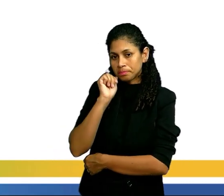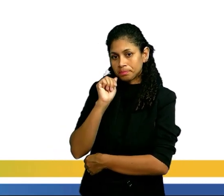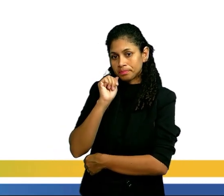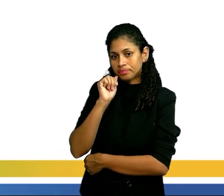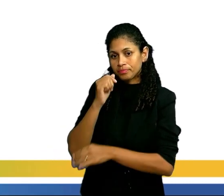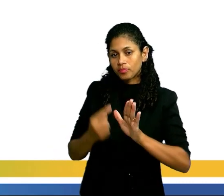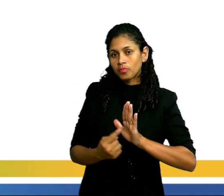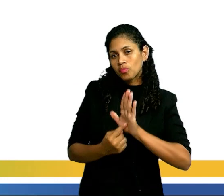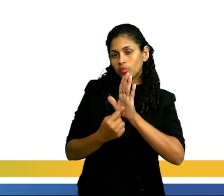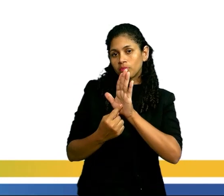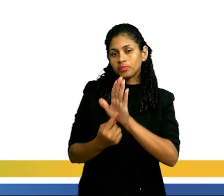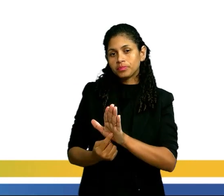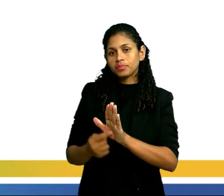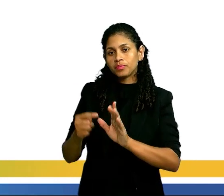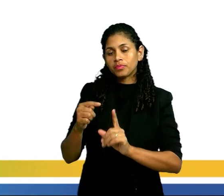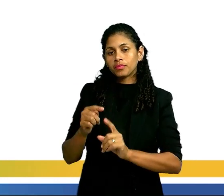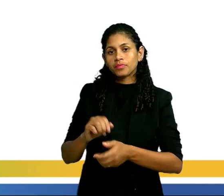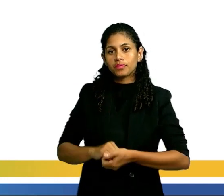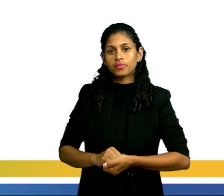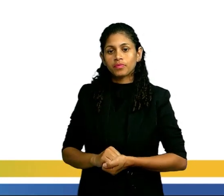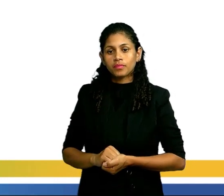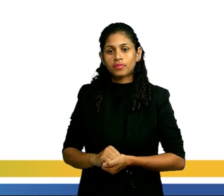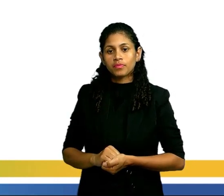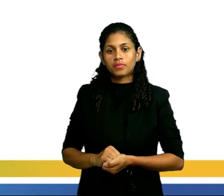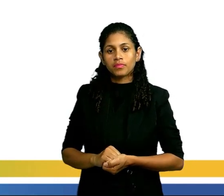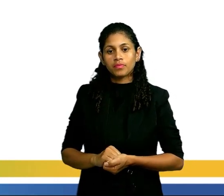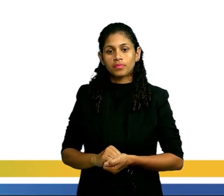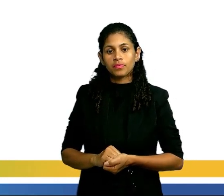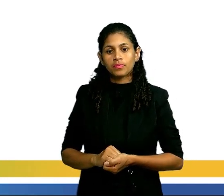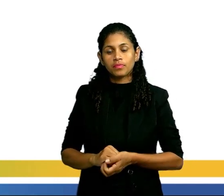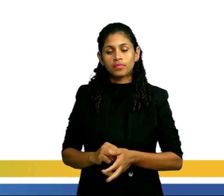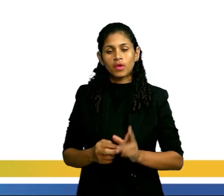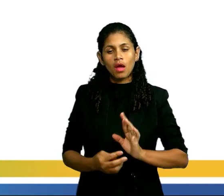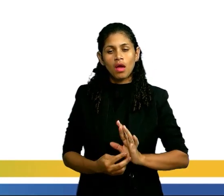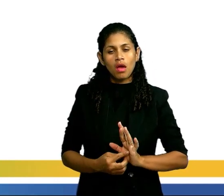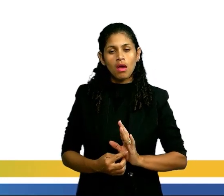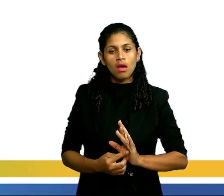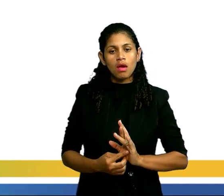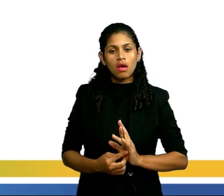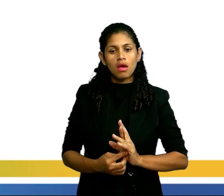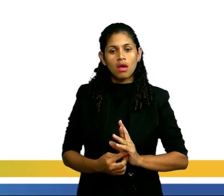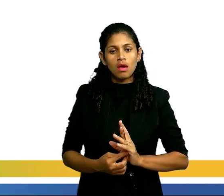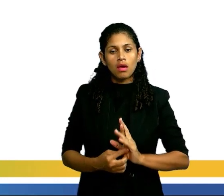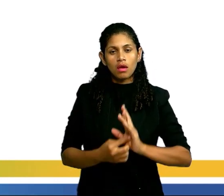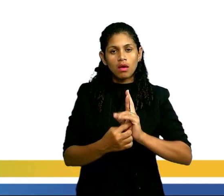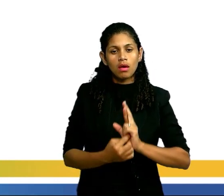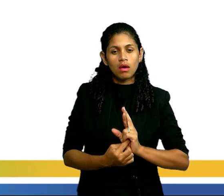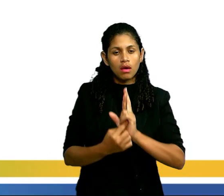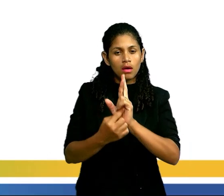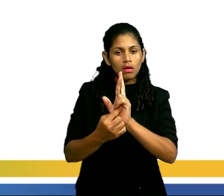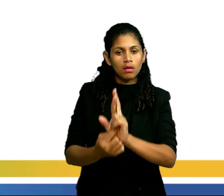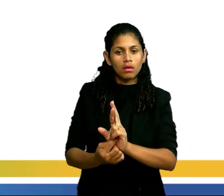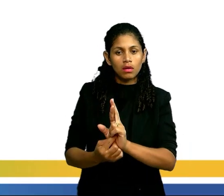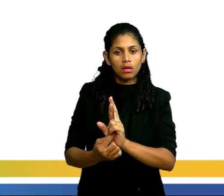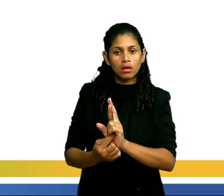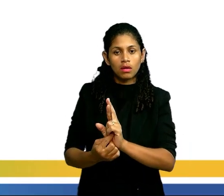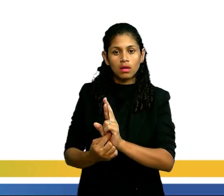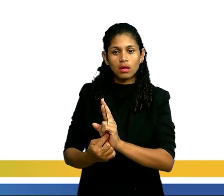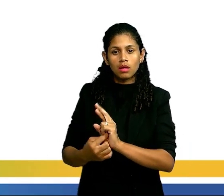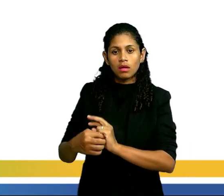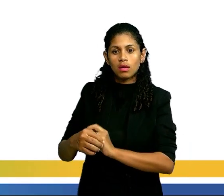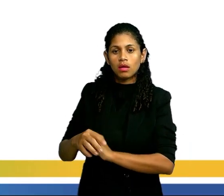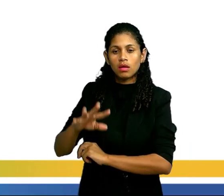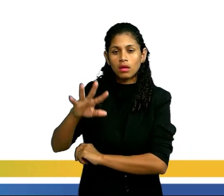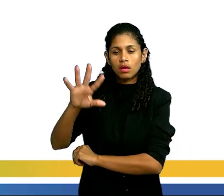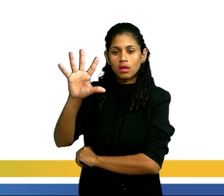América Latina, para que ela seja boazinha, né? Claro que este homem tá pequenininho aí, mas dá claramente para ver que ele